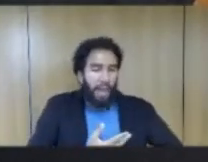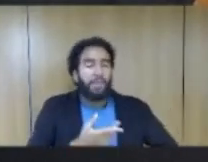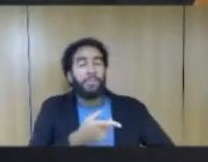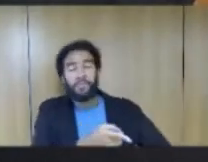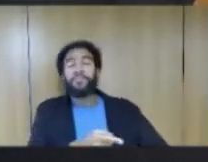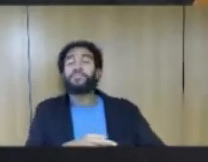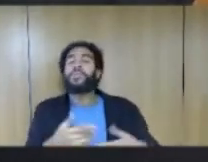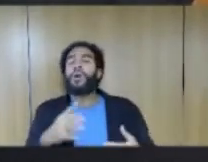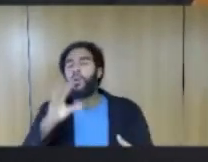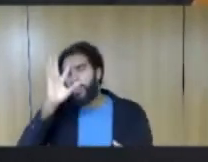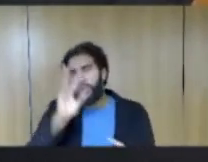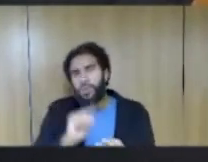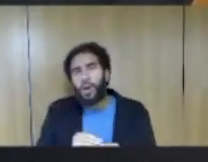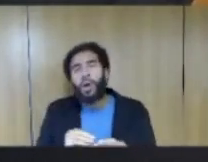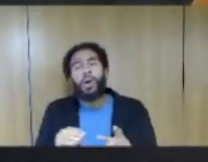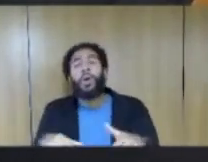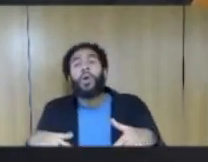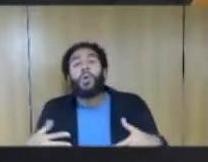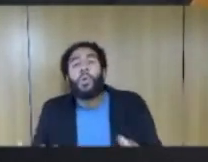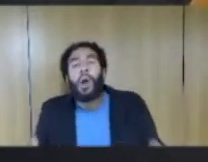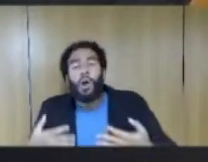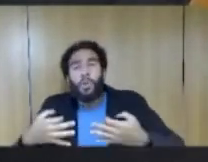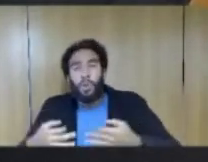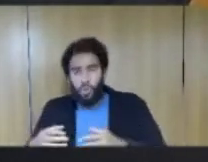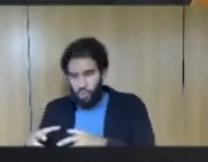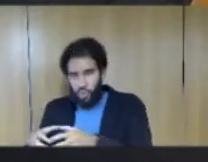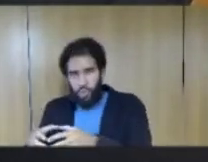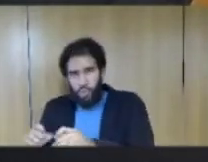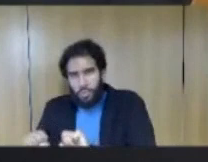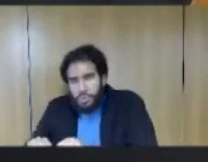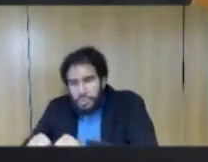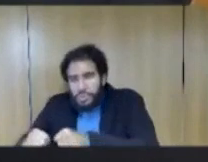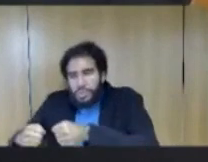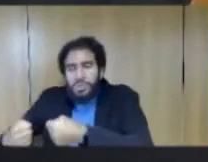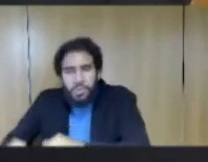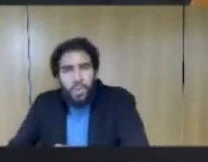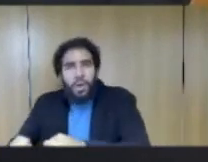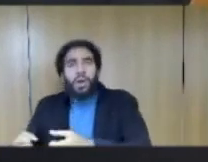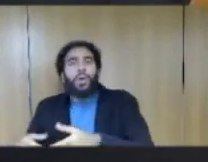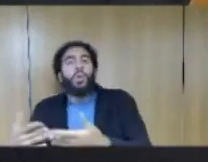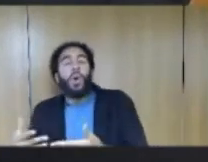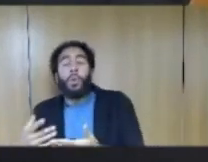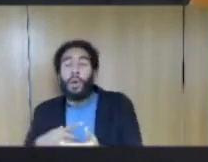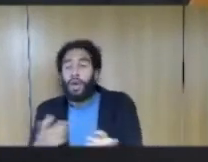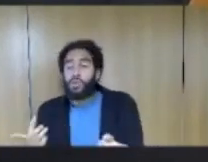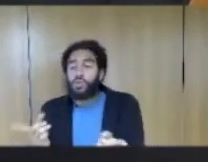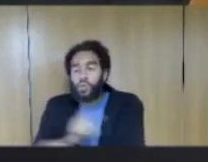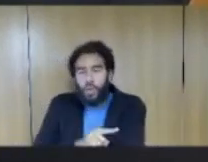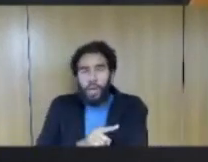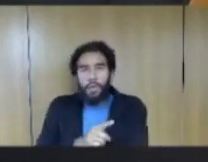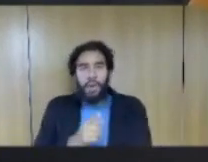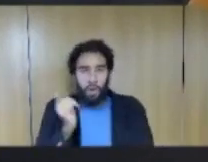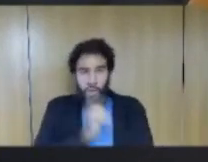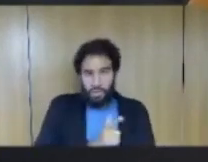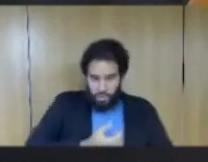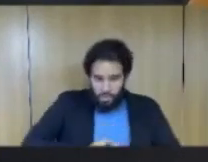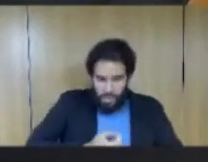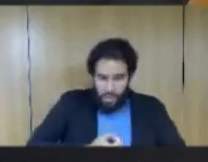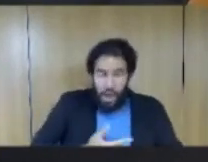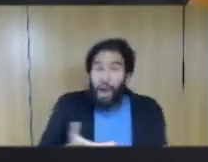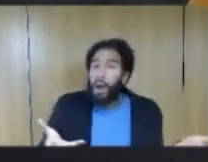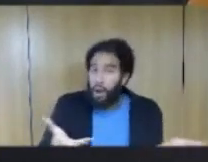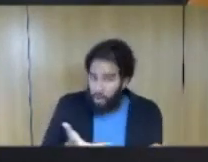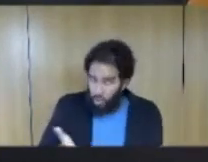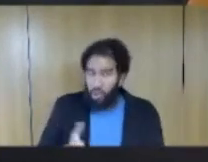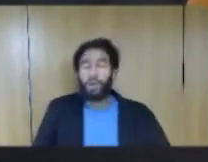Então queria entender Qual foi a postura da Defesa que também fez mudar é um entendimento deles por uma colaboração dela são neste momento